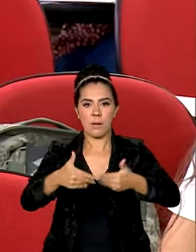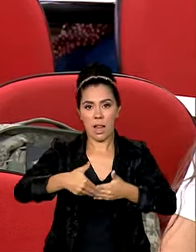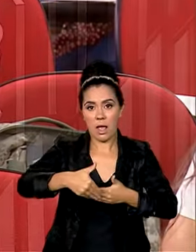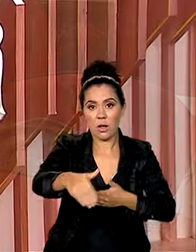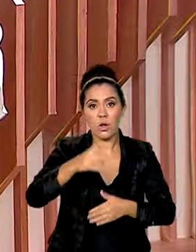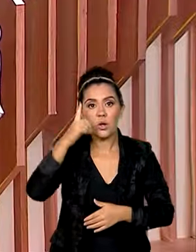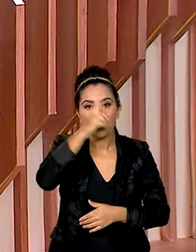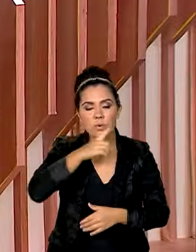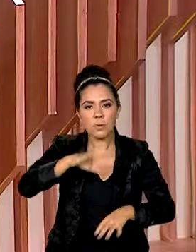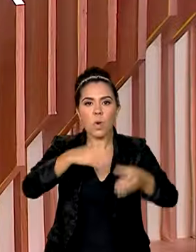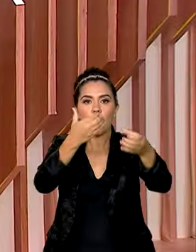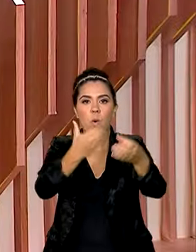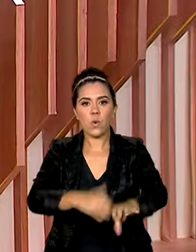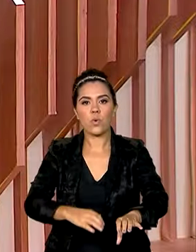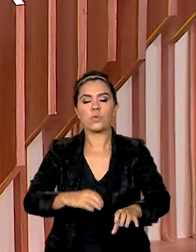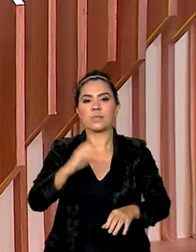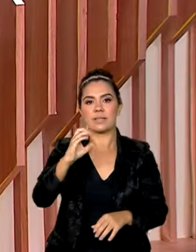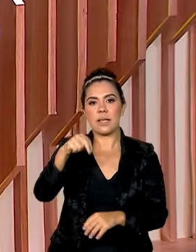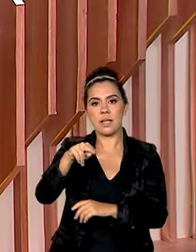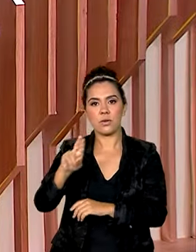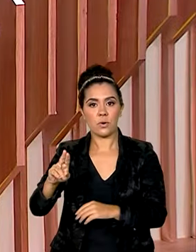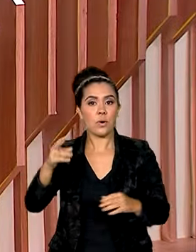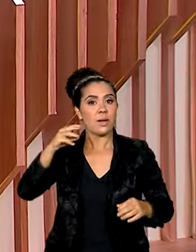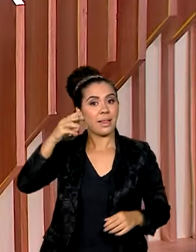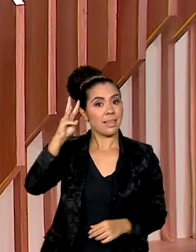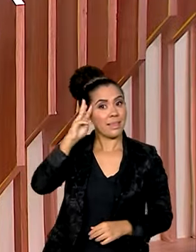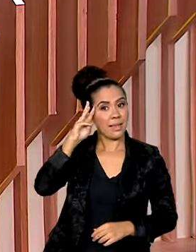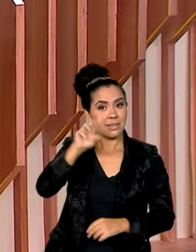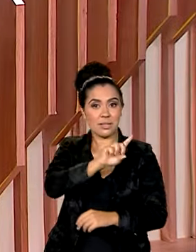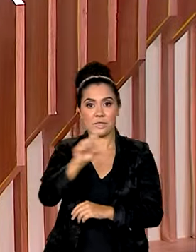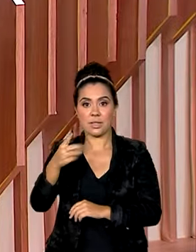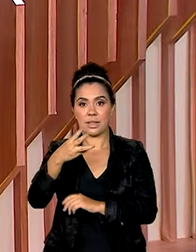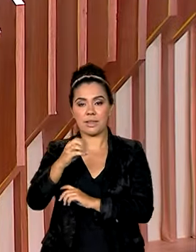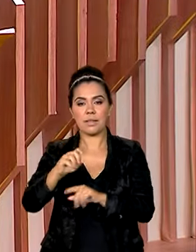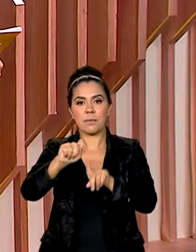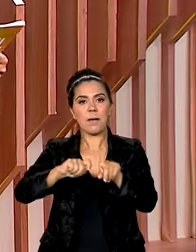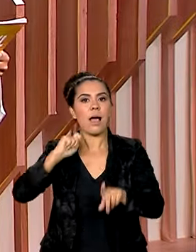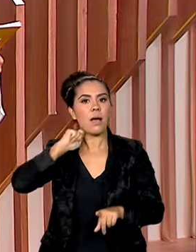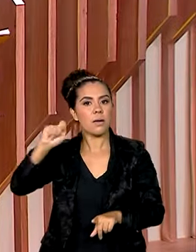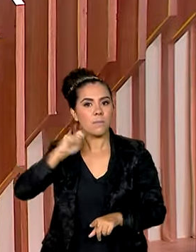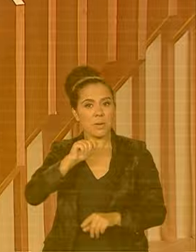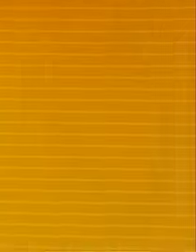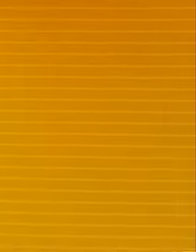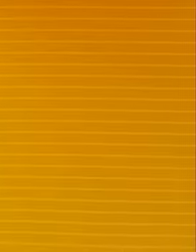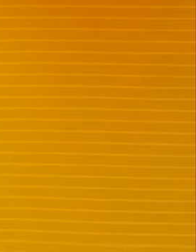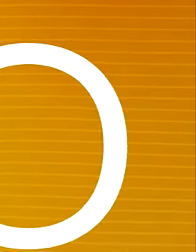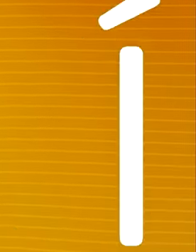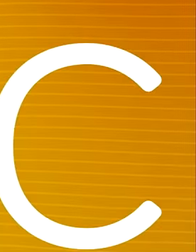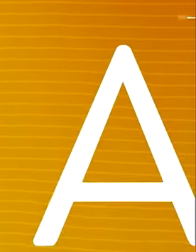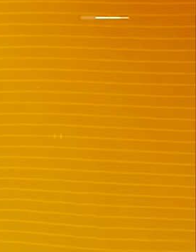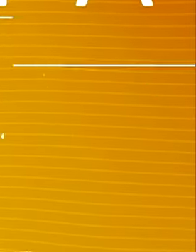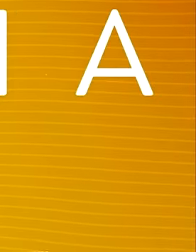domingo. Terça-feira, 30 de abril, o Brasil em Dia começa agora.